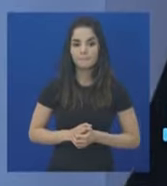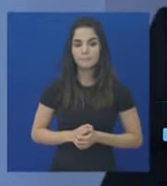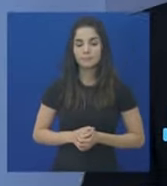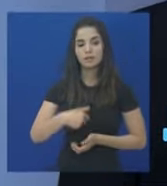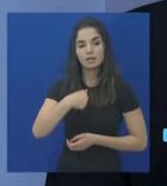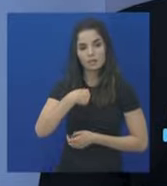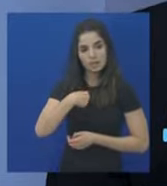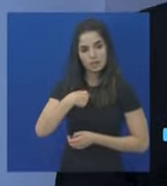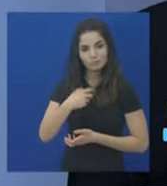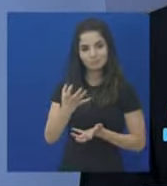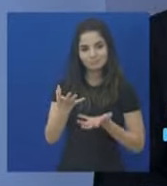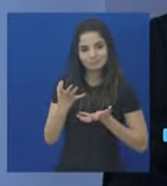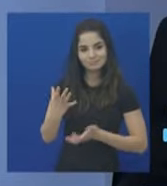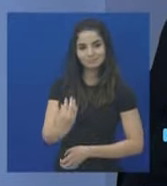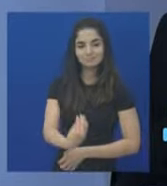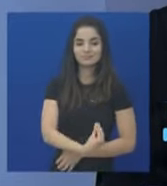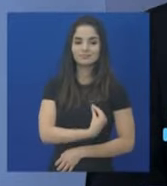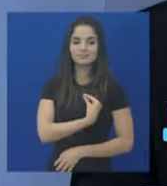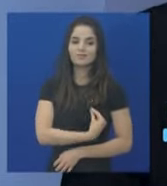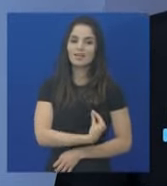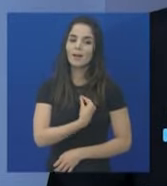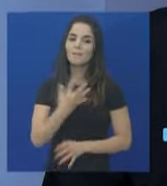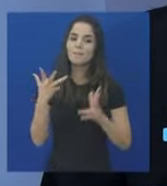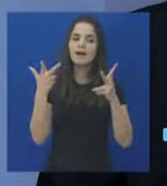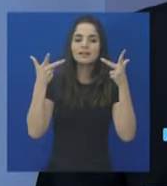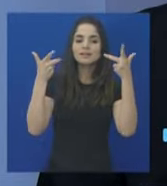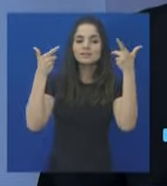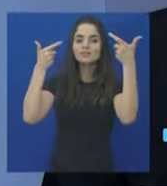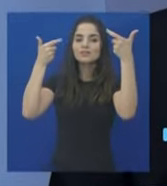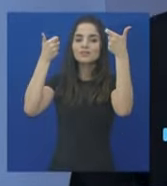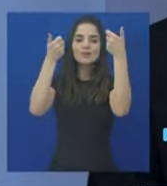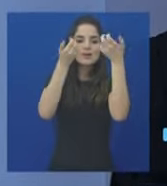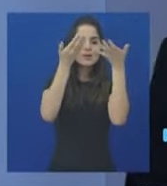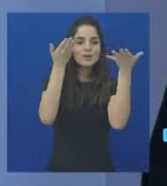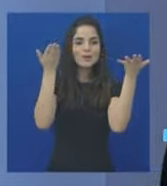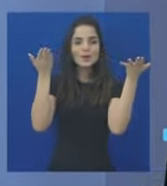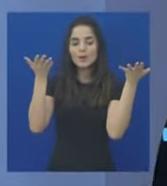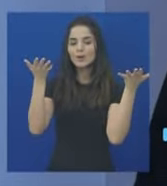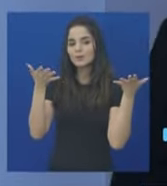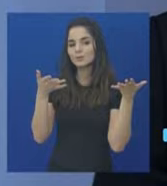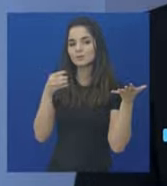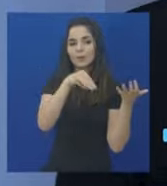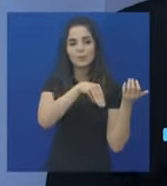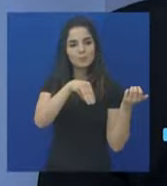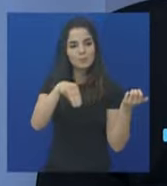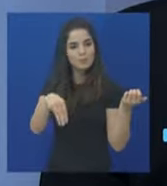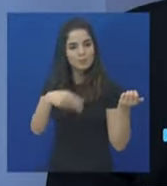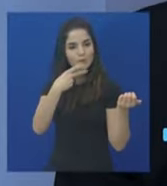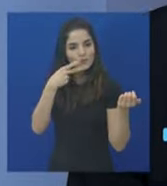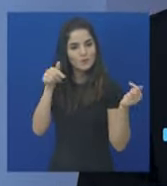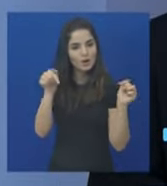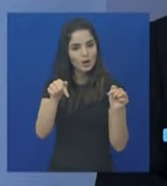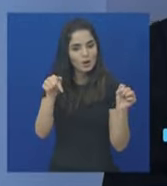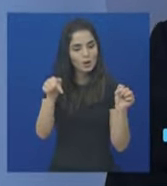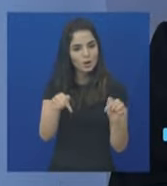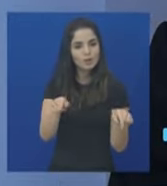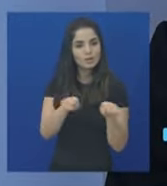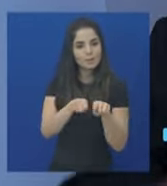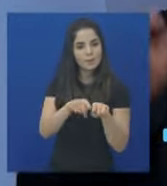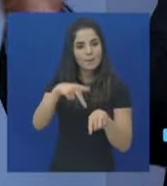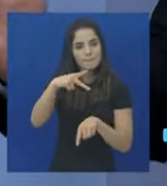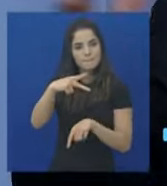Eu queria viver na cidade das maravilhas, aqui decantada pelos candidatos que